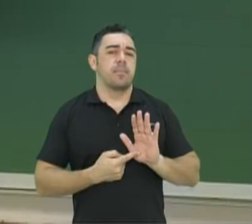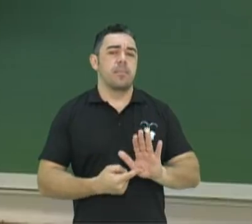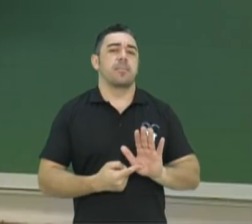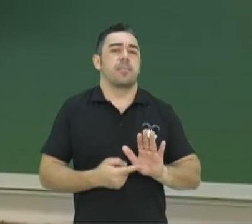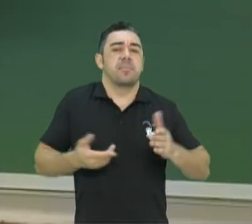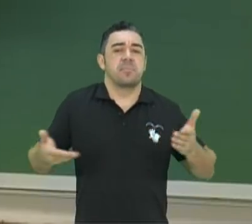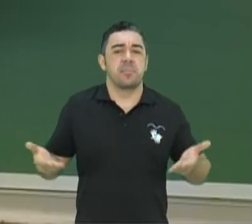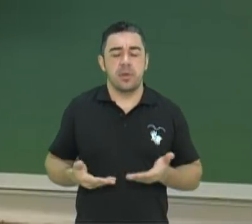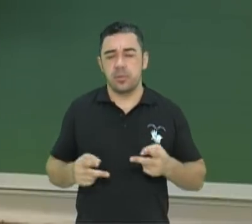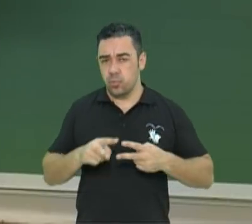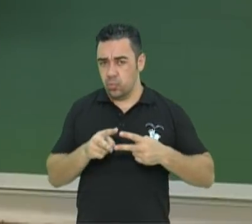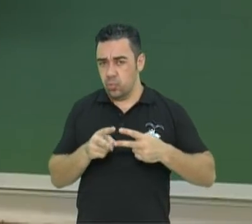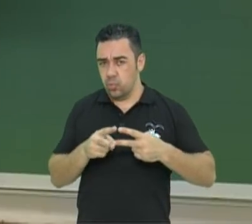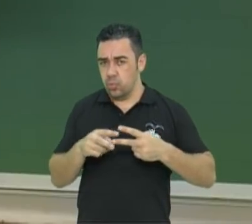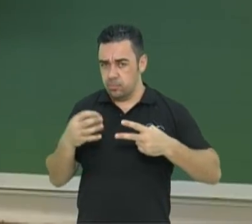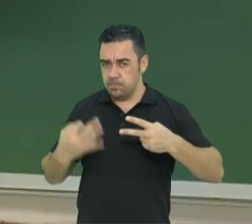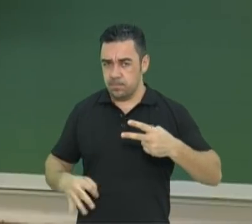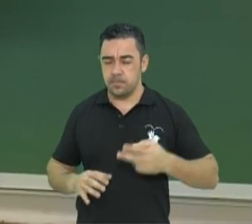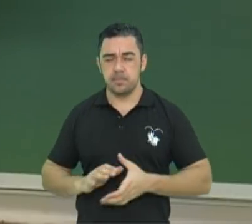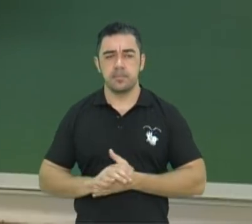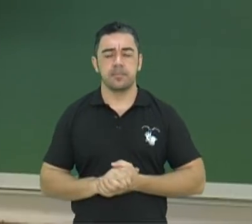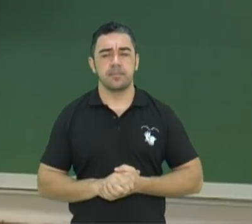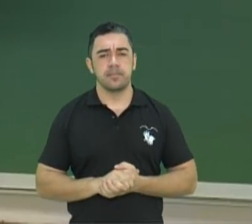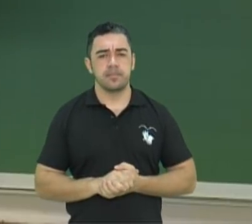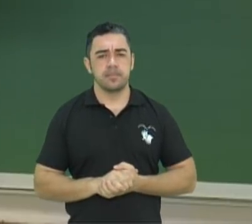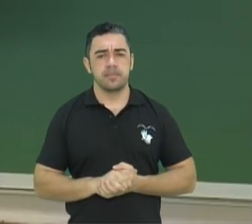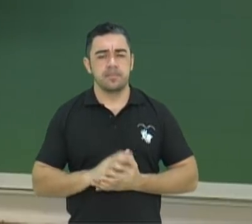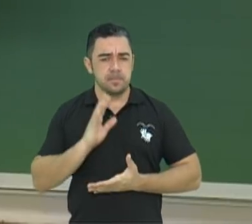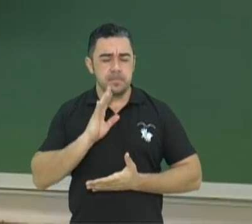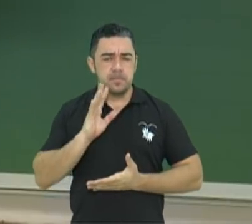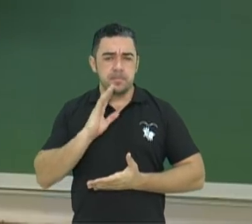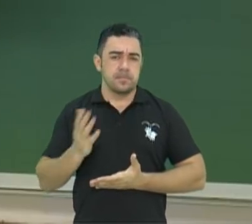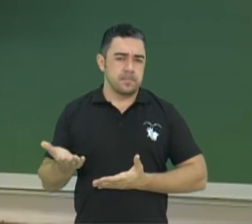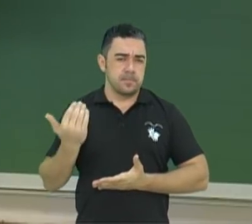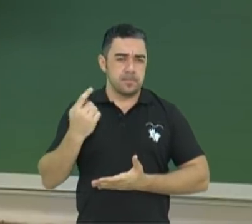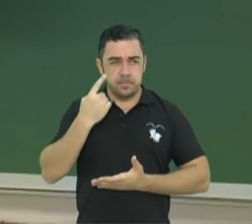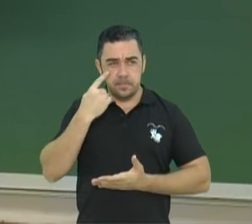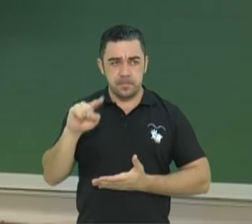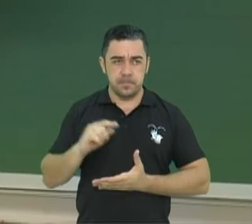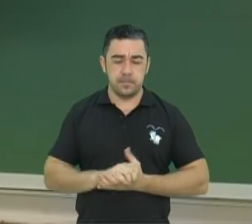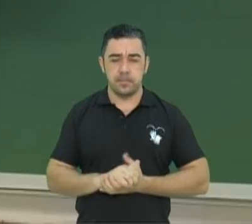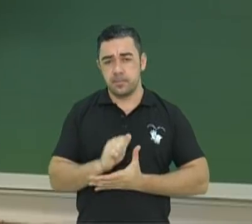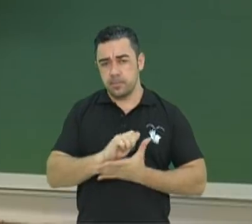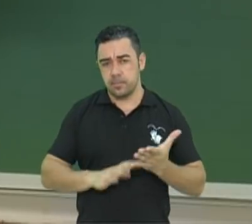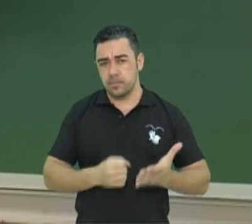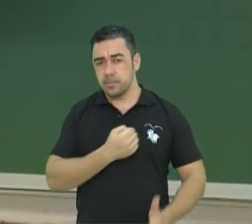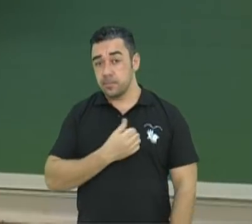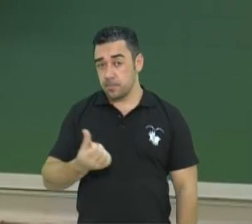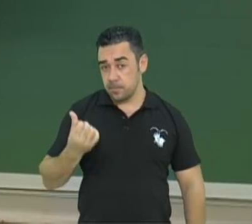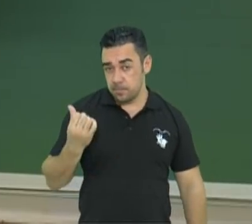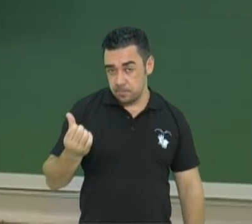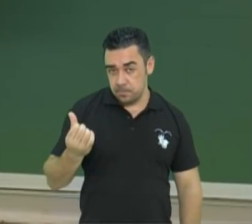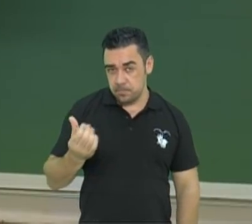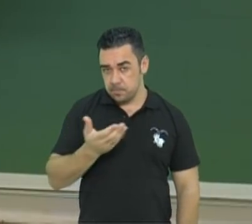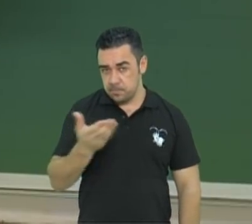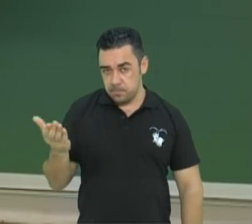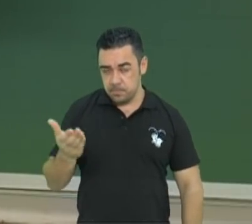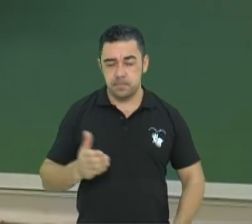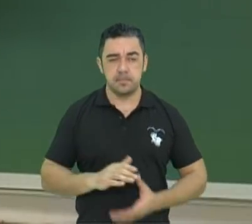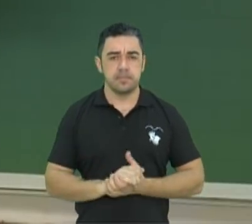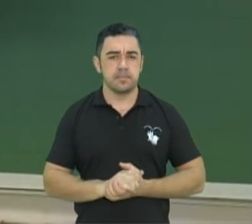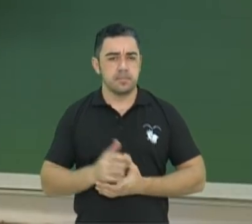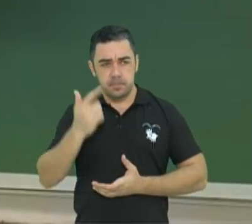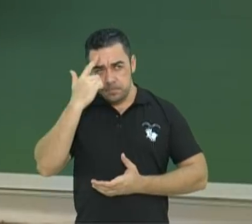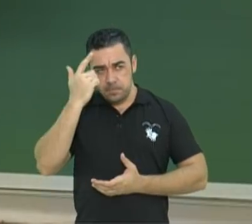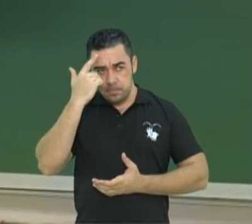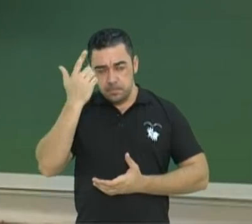presente. Os dois verbos foram colocados no presente. Bacana? Vamos lá. Atividadezinha número 6 para você pensar